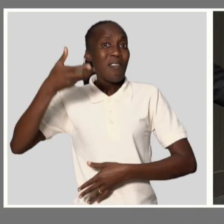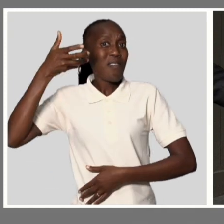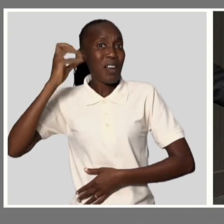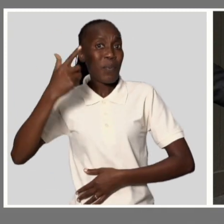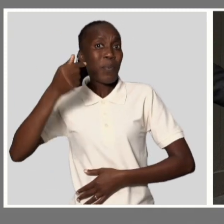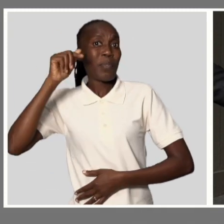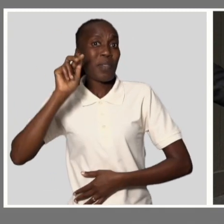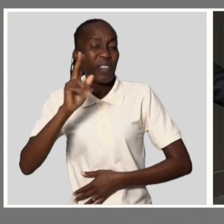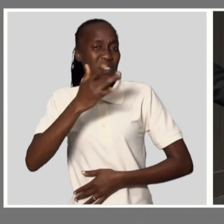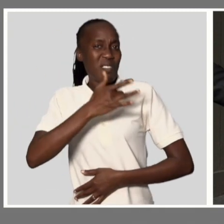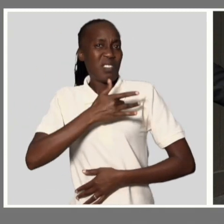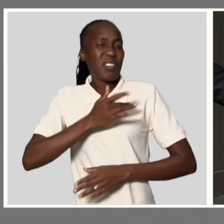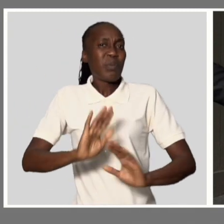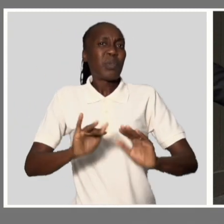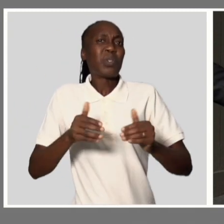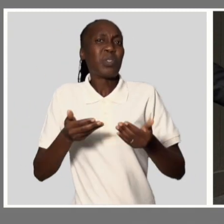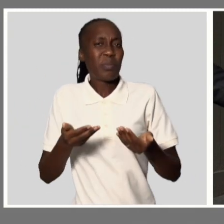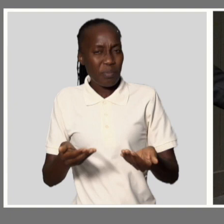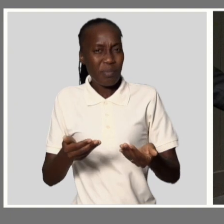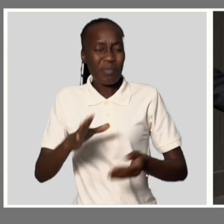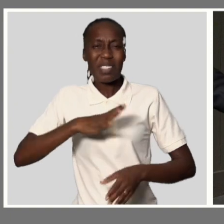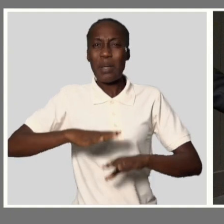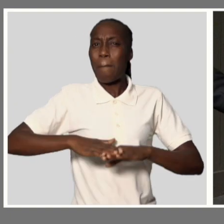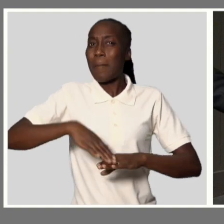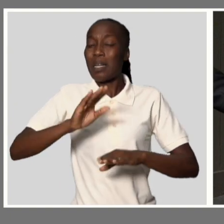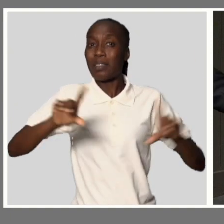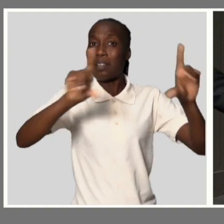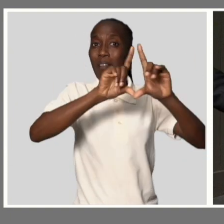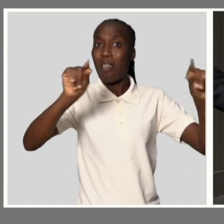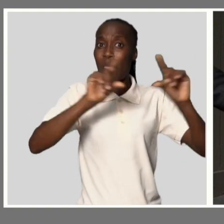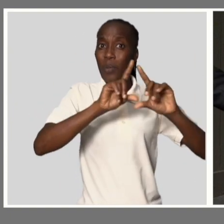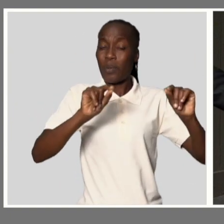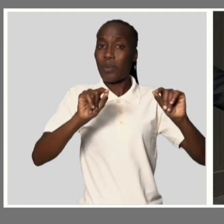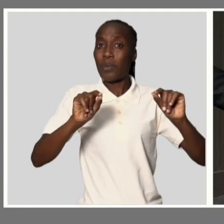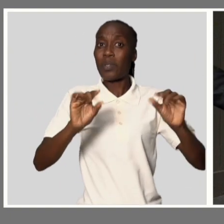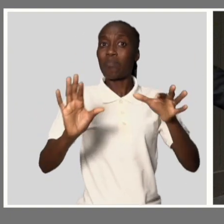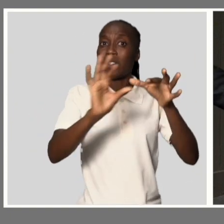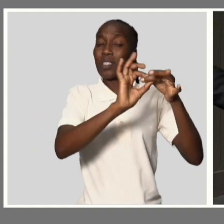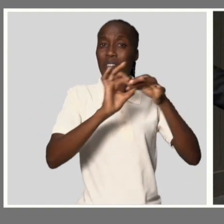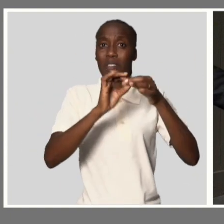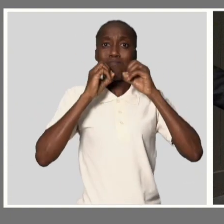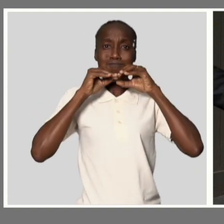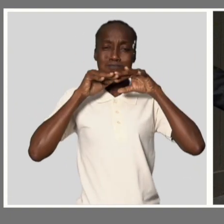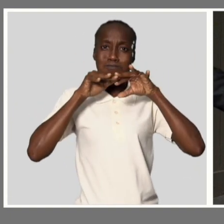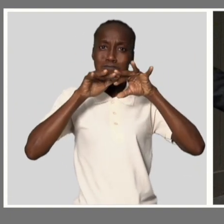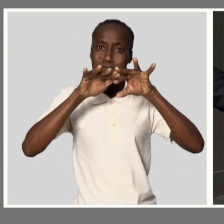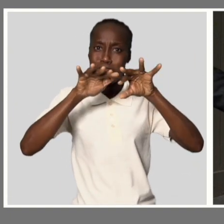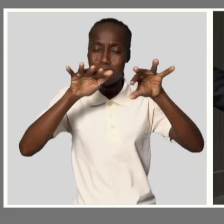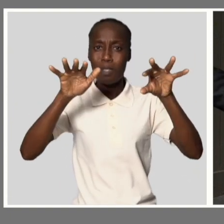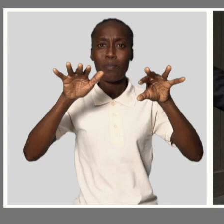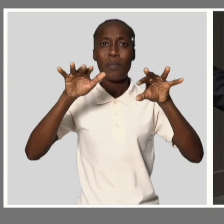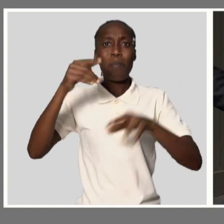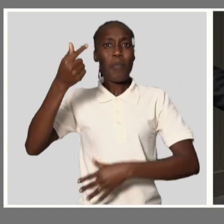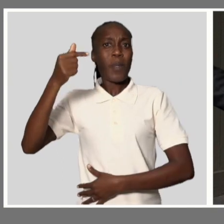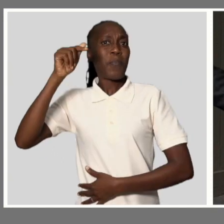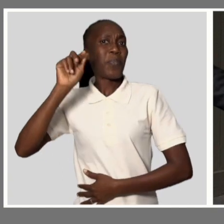sentimos que a cada dia que passa temos mais assuntos relacionados com a criança publicados